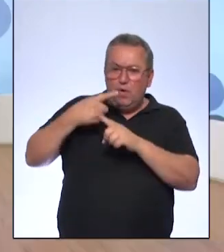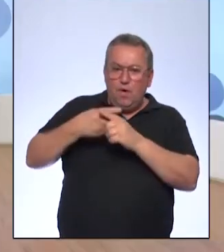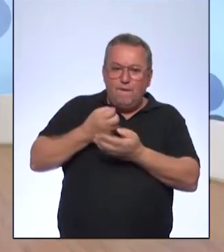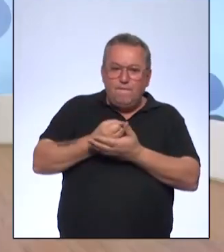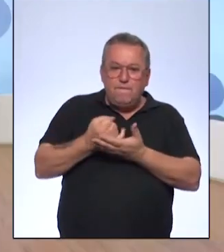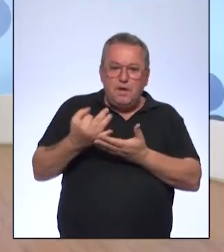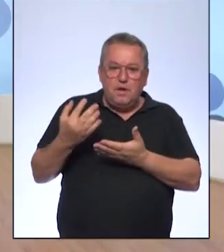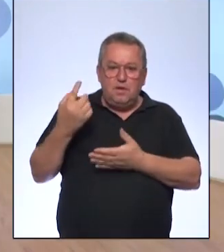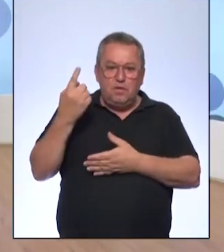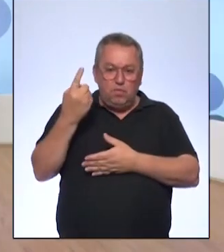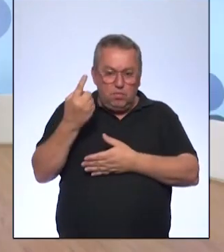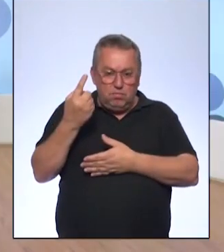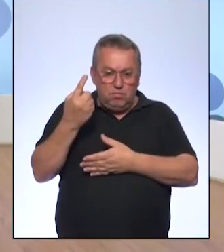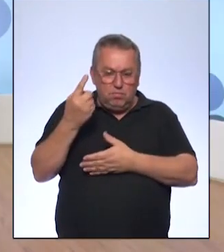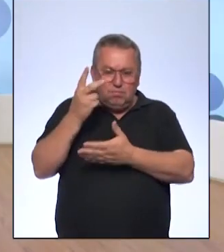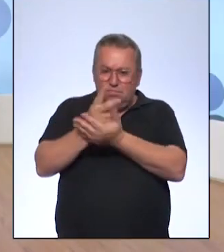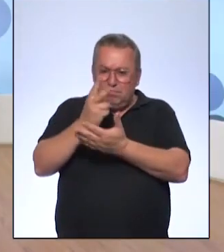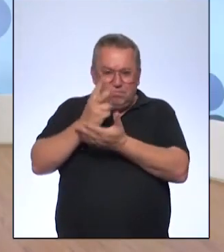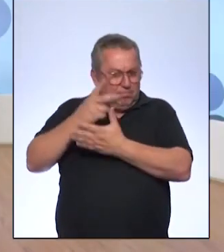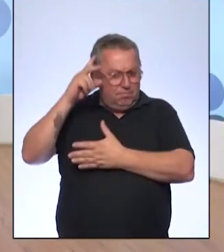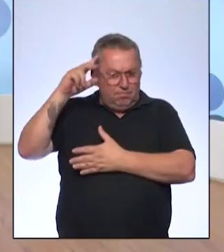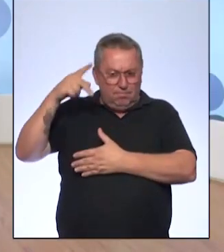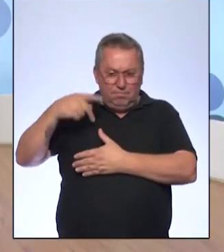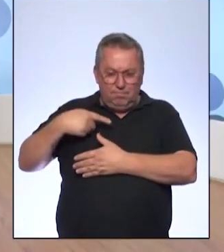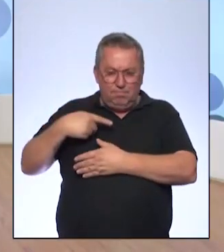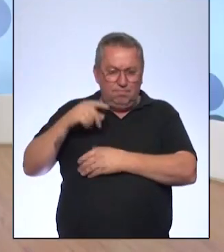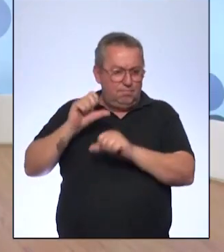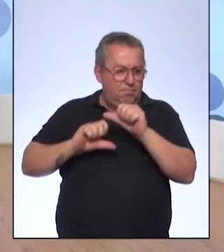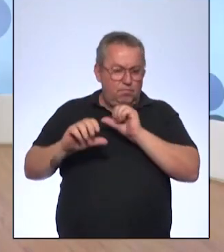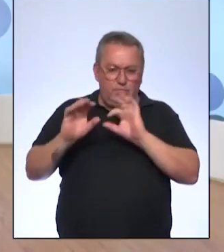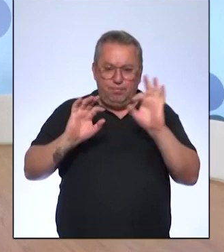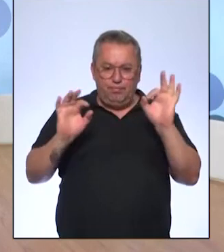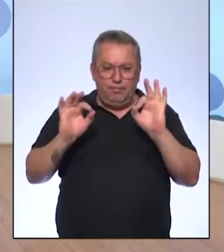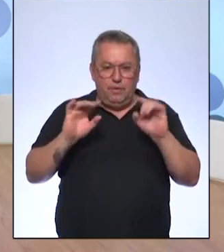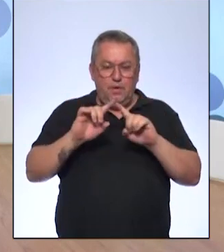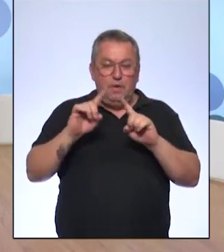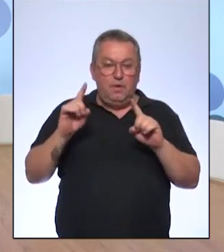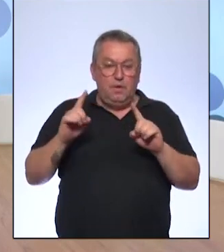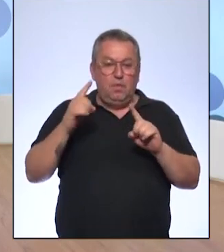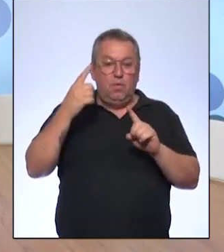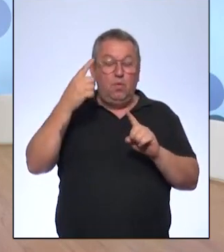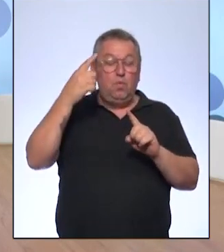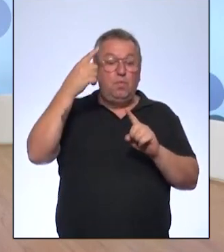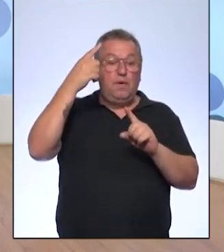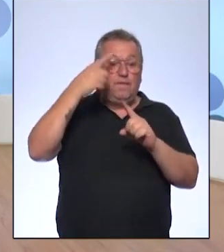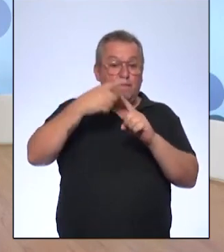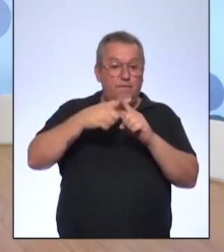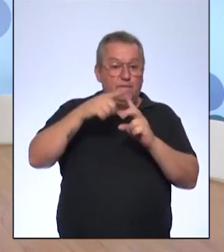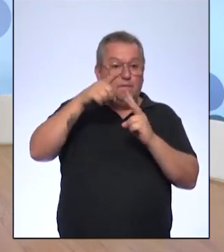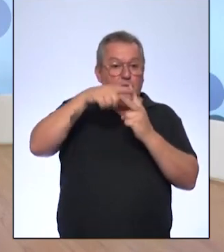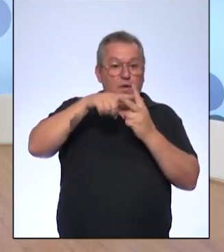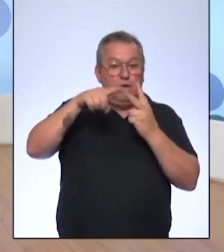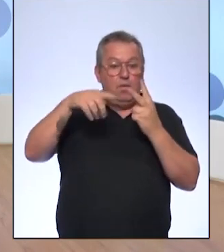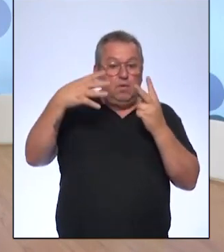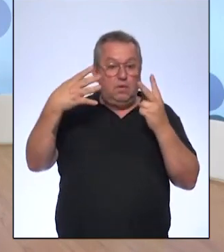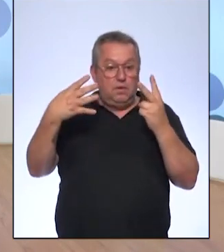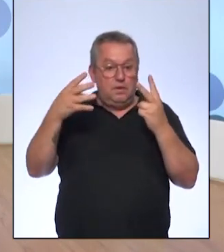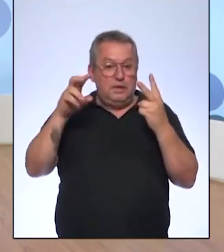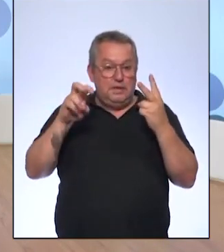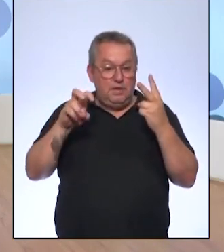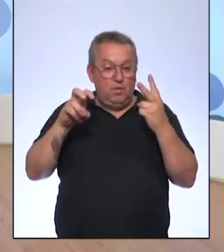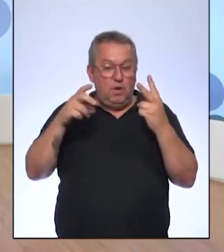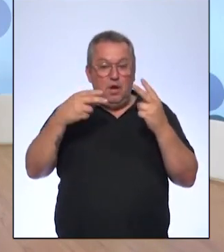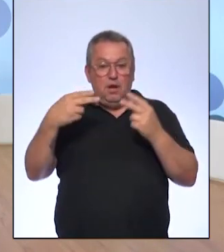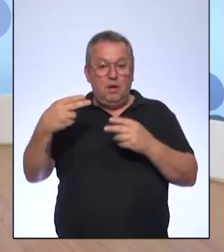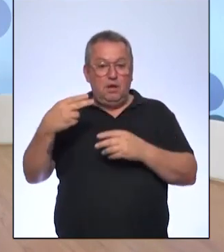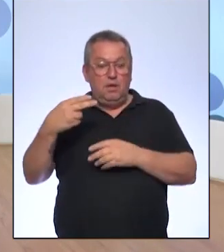não se altera? Permanece o próprio? Todo número vezes 1 é ele mesmo. Então, 1 vezes raiz quarta de 5 é